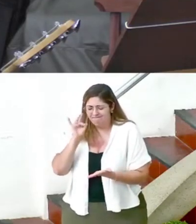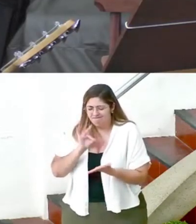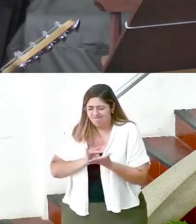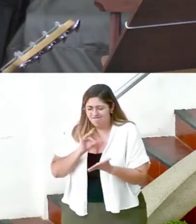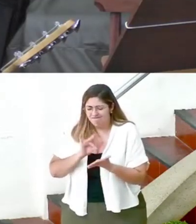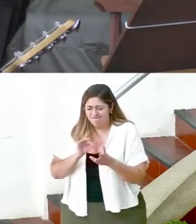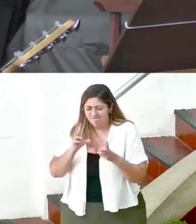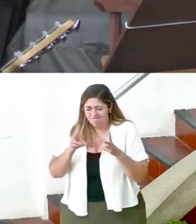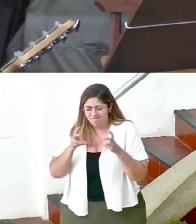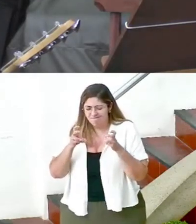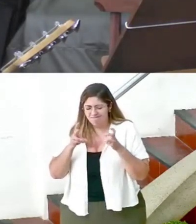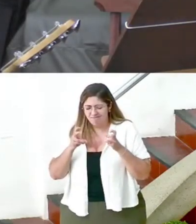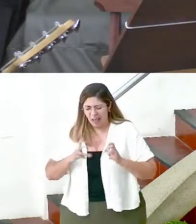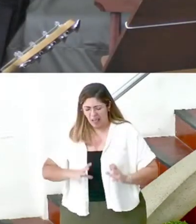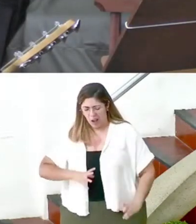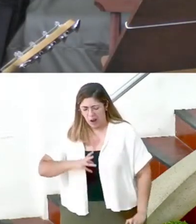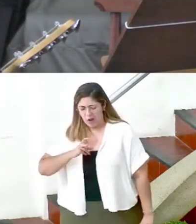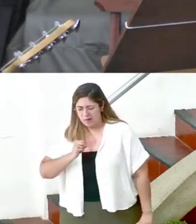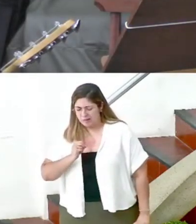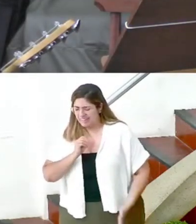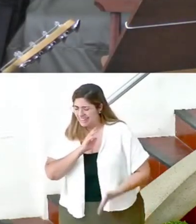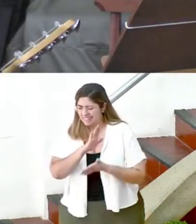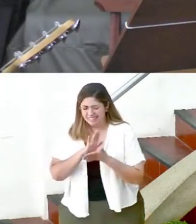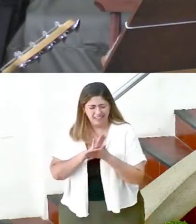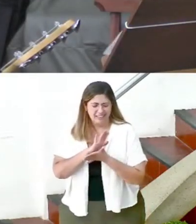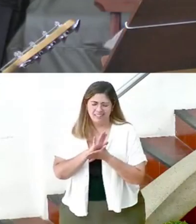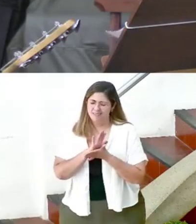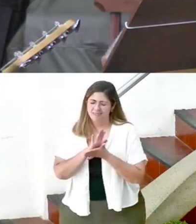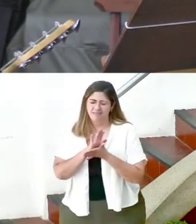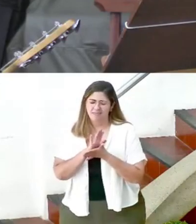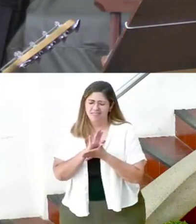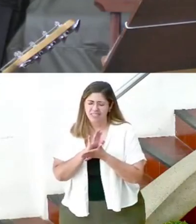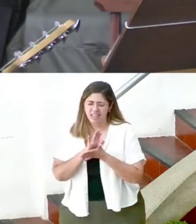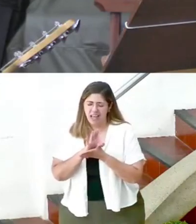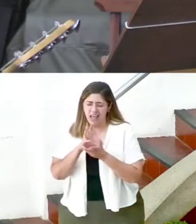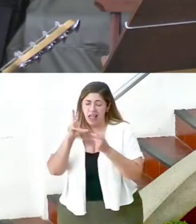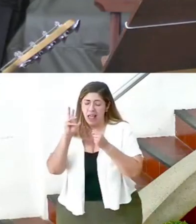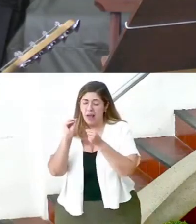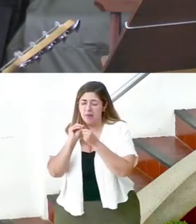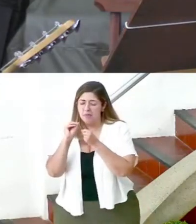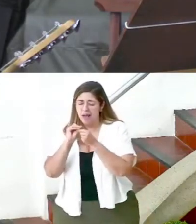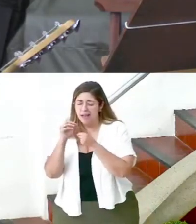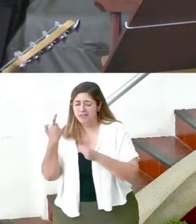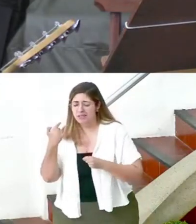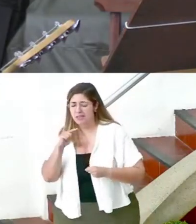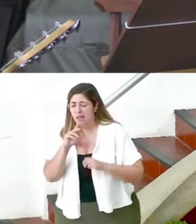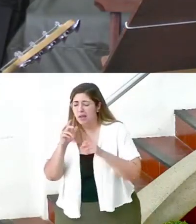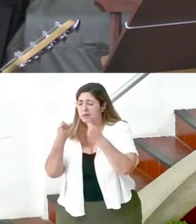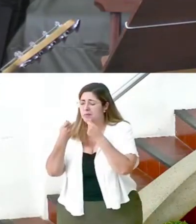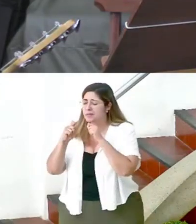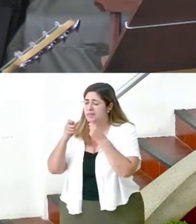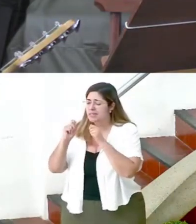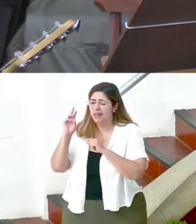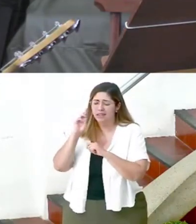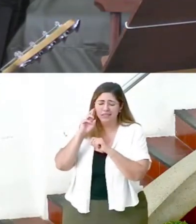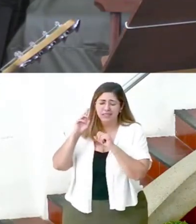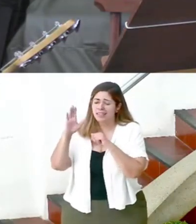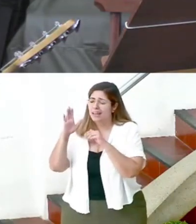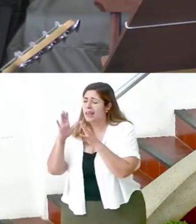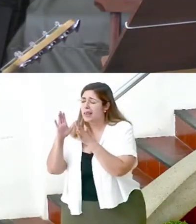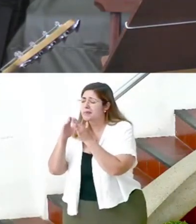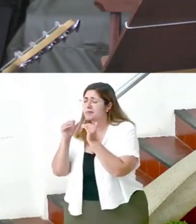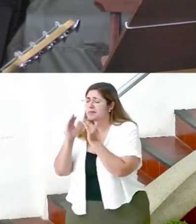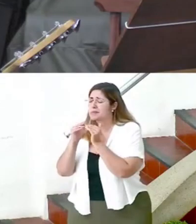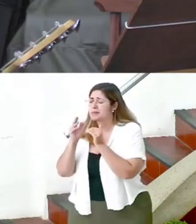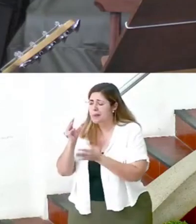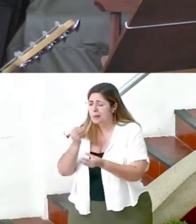nos achando alguma coisa? Senhor, leva-nos ao estado de uma dependência, de um clamor. Senhor, olha o que o pecado